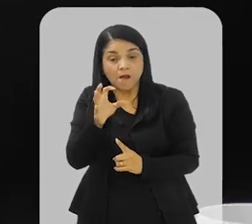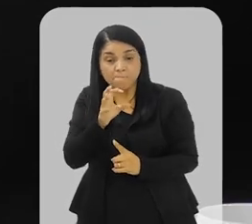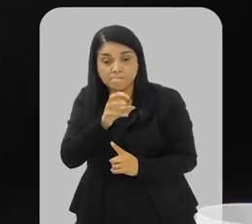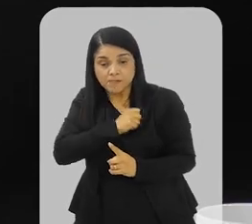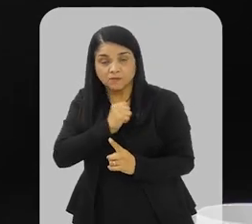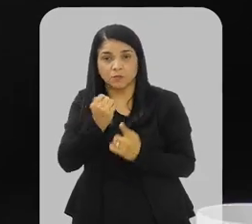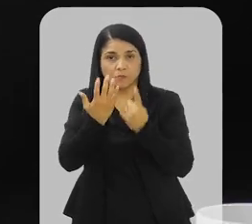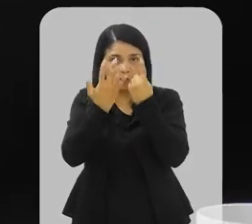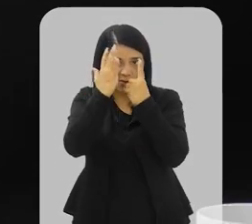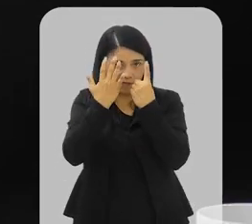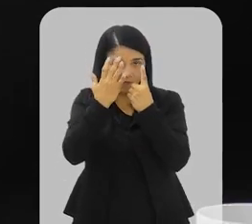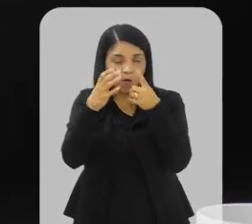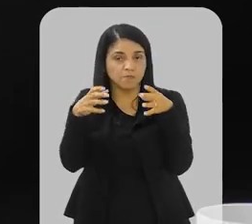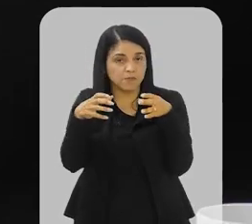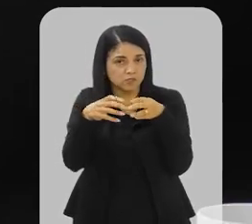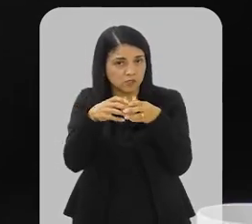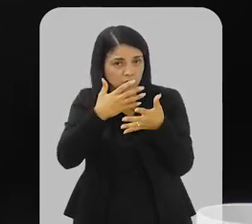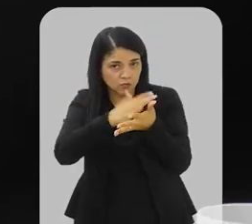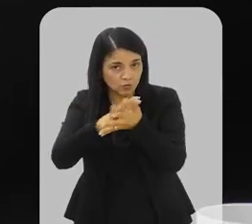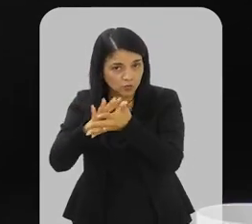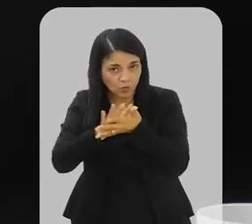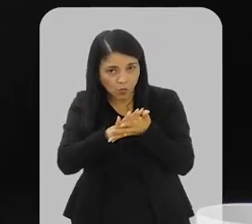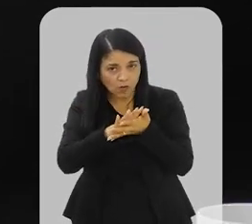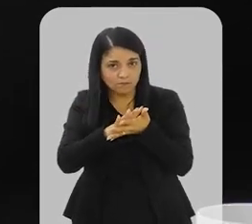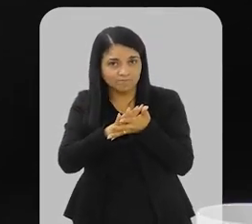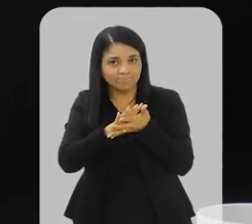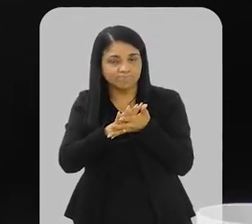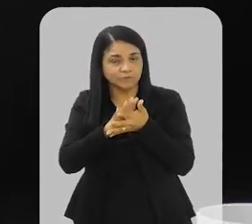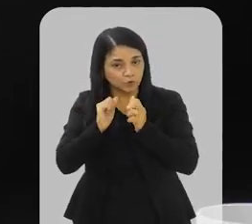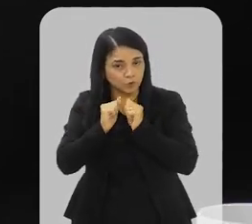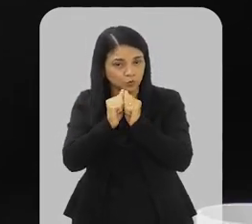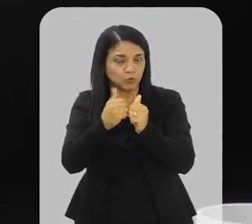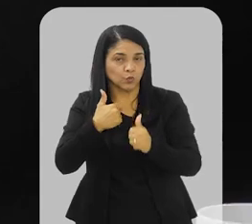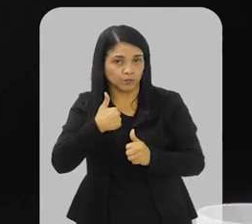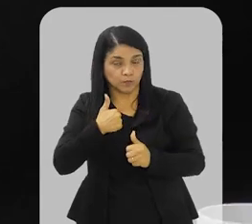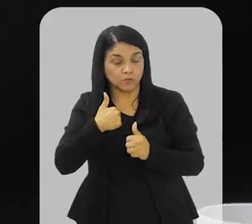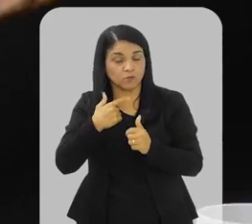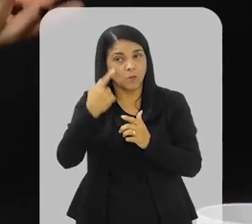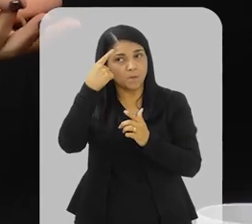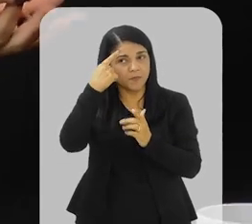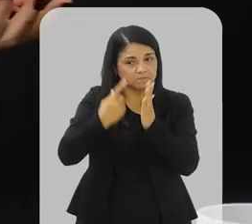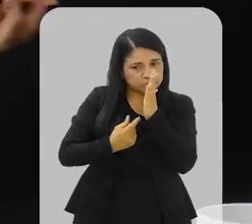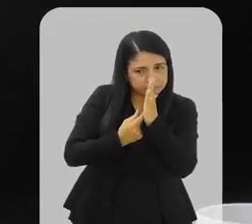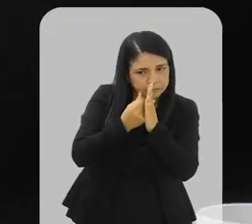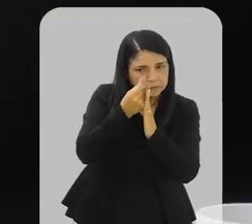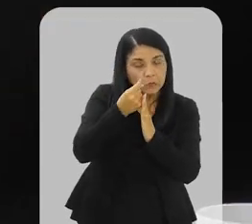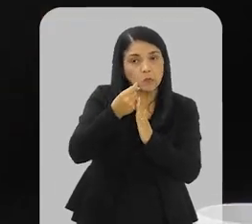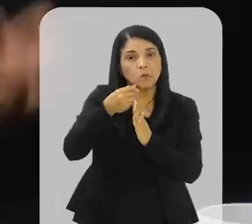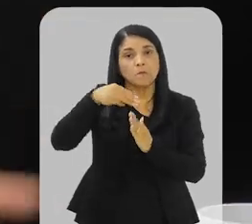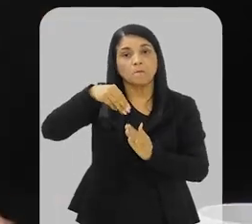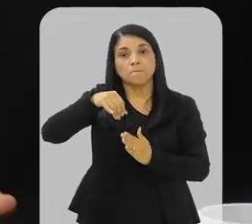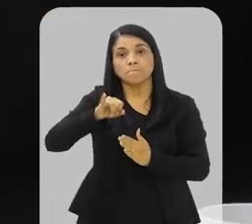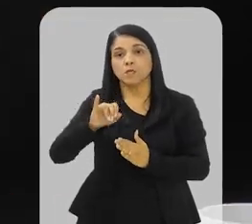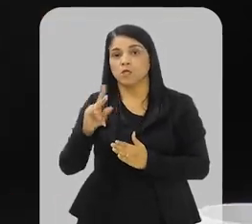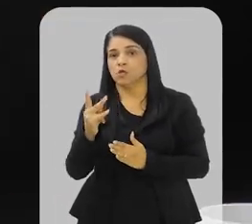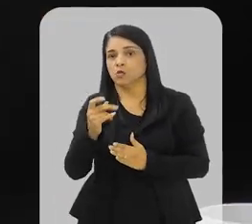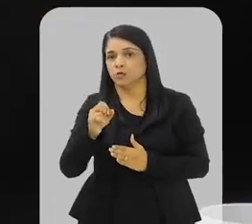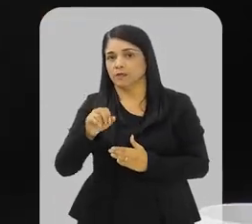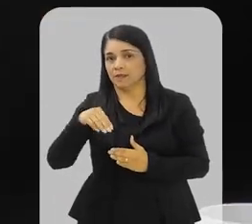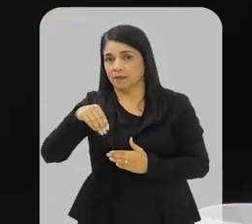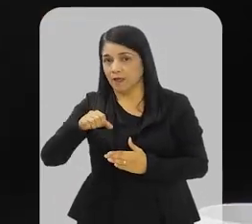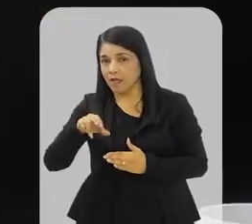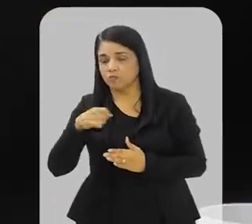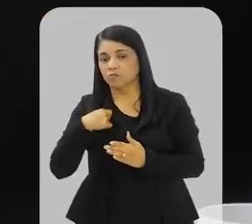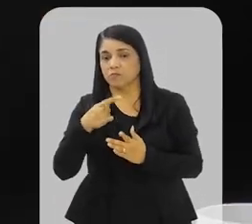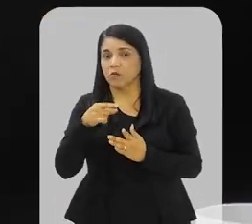artístico mas a gente tem que pensar eu como apaixonado pelo carnaval e por pela escola e que vem atrás de mim quando eu